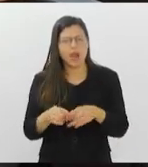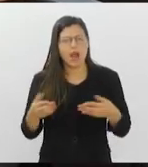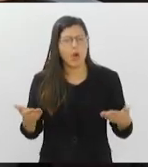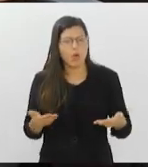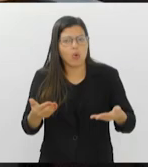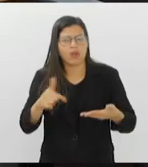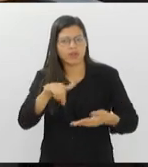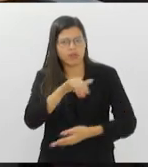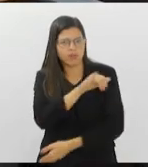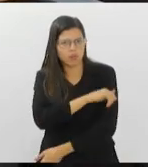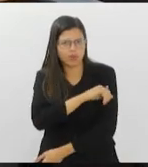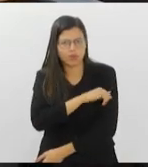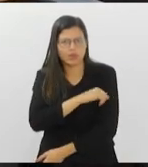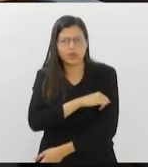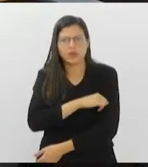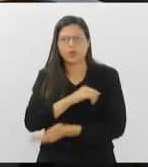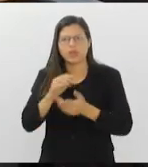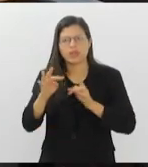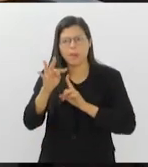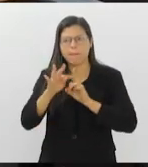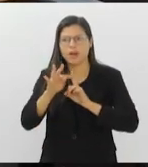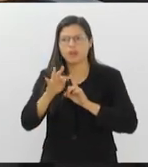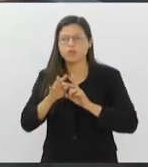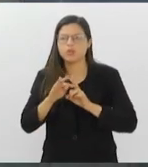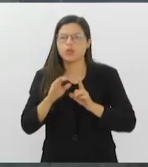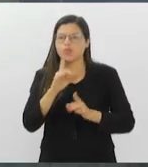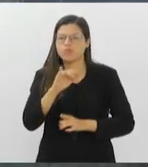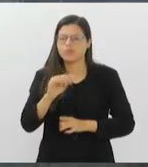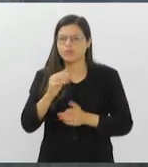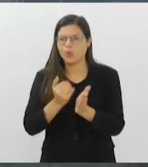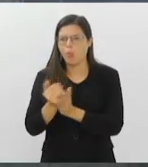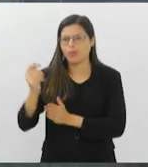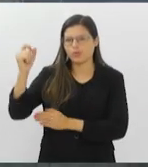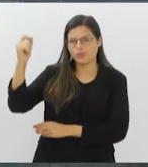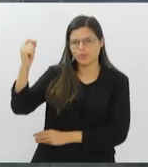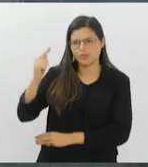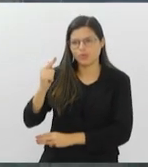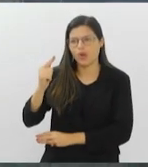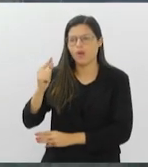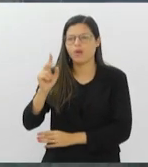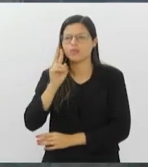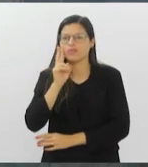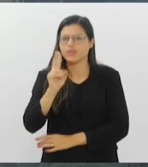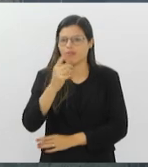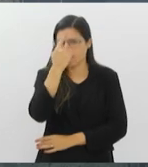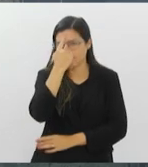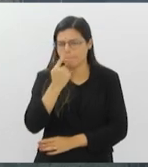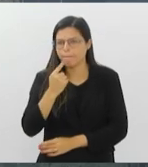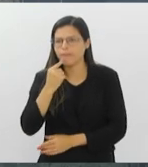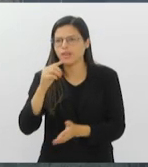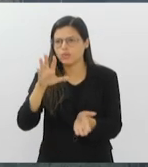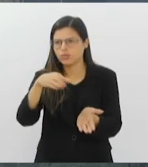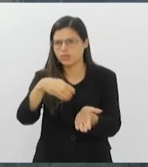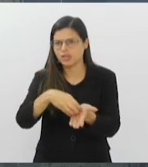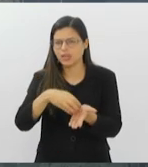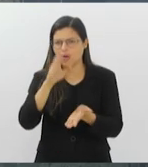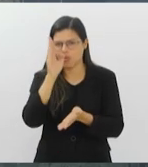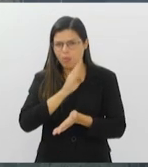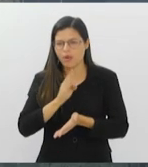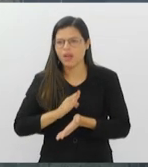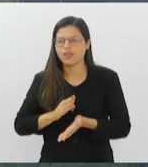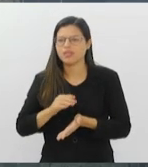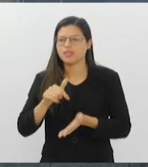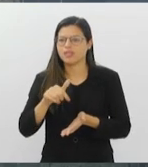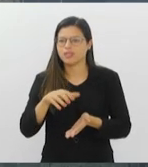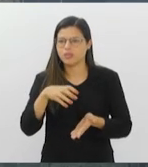Rio de Janeiro. O dia amanheceu ensolarado, você vê imagens aí da central do Brasil, uma parte aqui do centro da cidade, também da